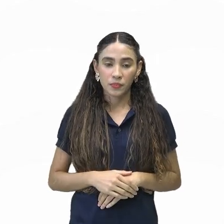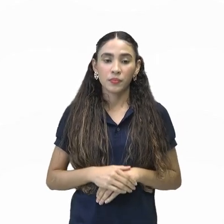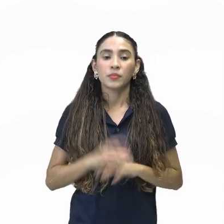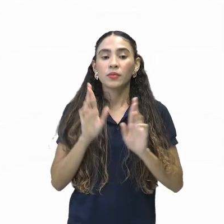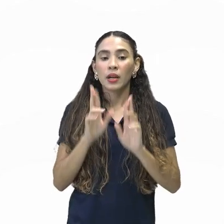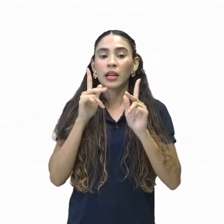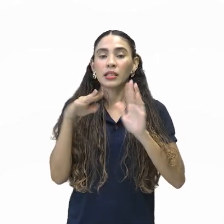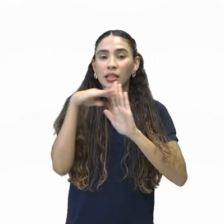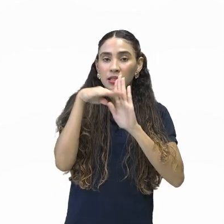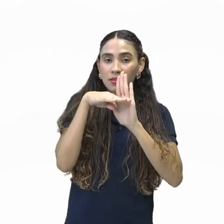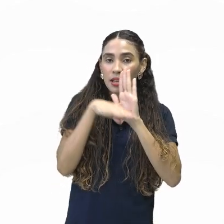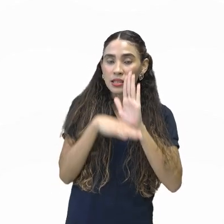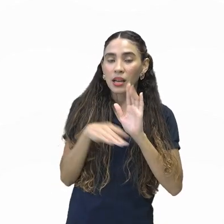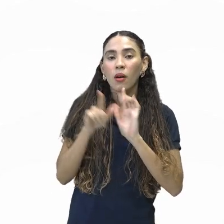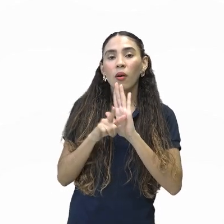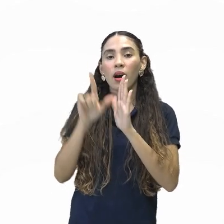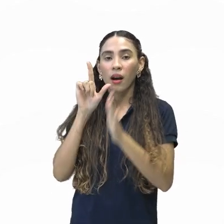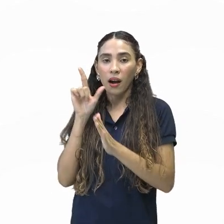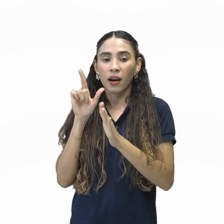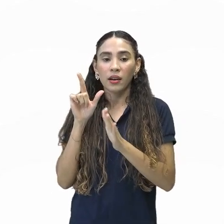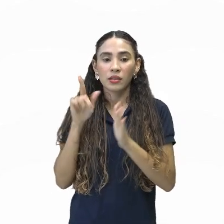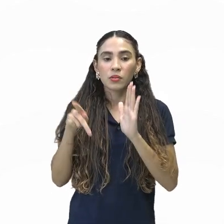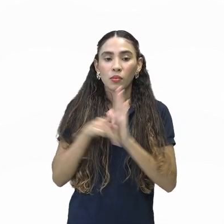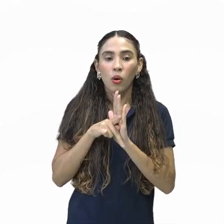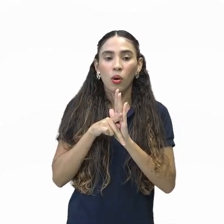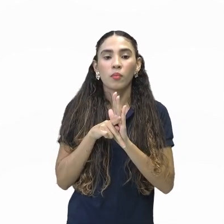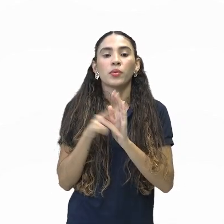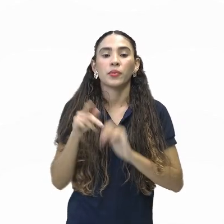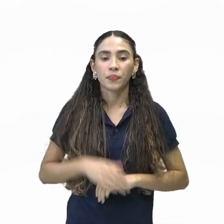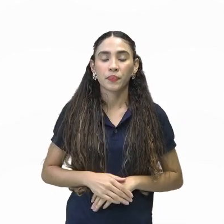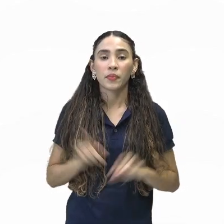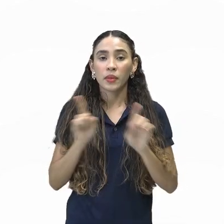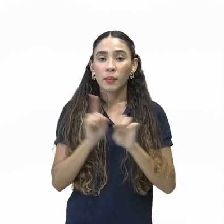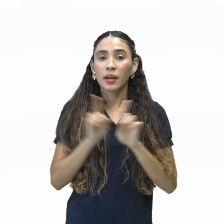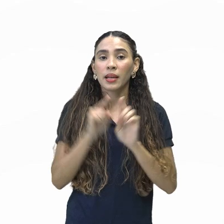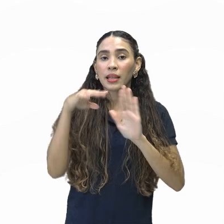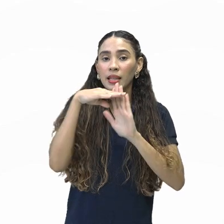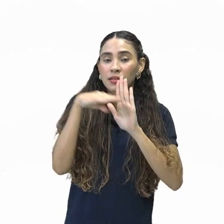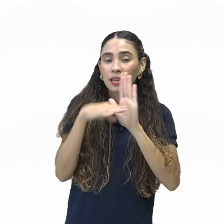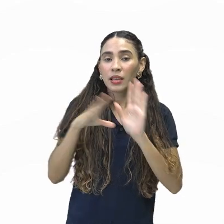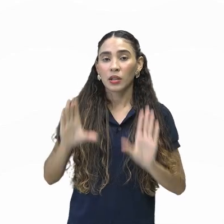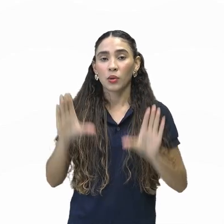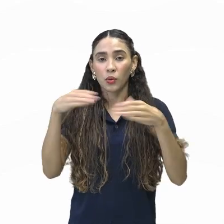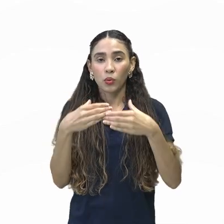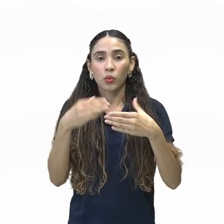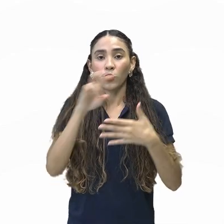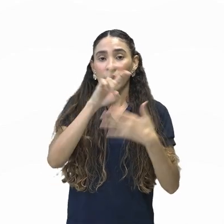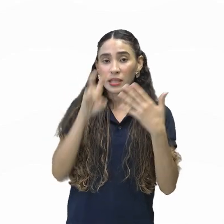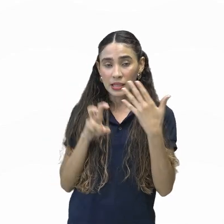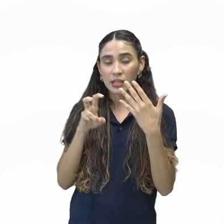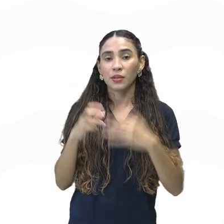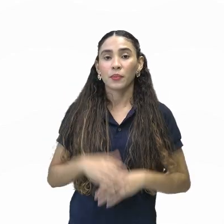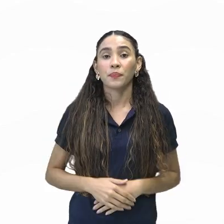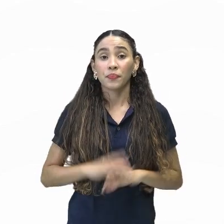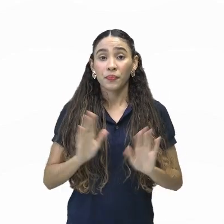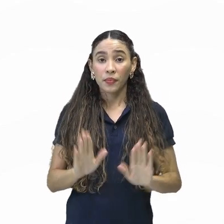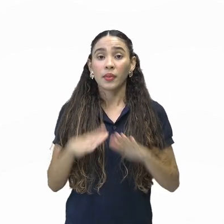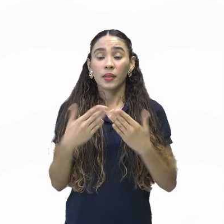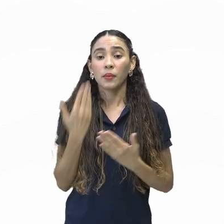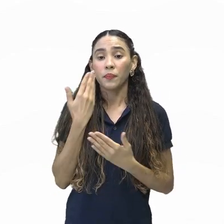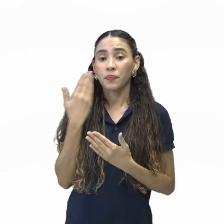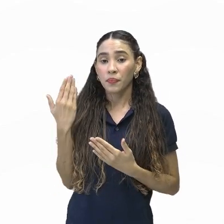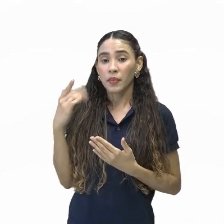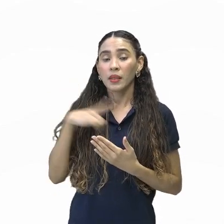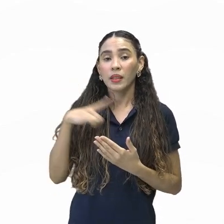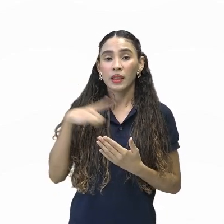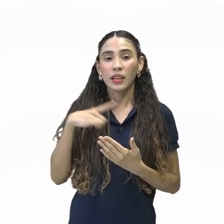aí a classificação antiga de Whittaker, que classificava os seres vivos em 5 reinos. Nessa aí nós temos